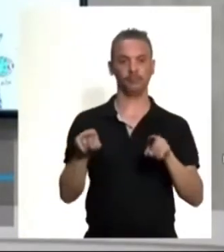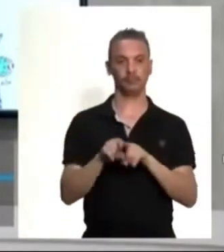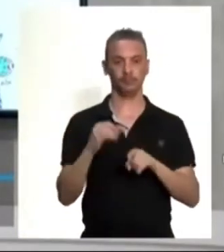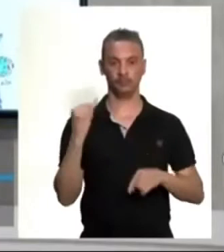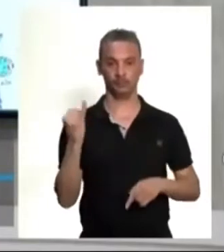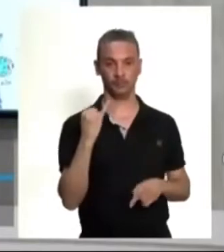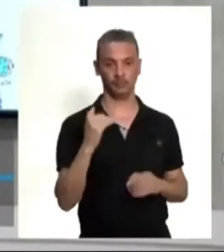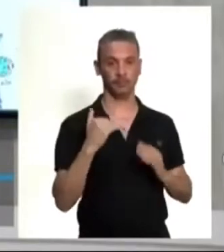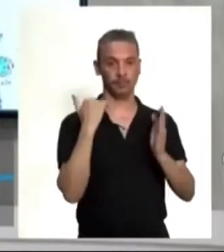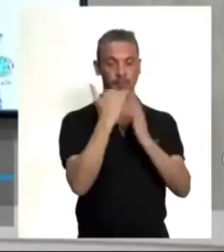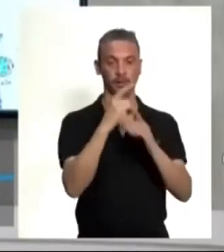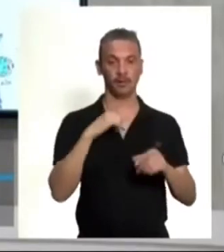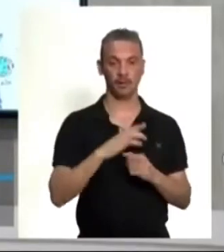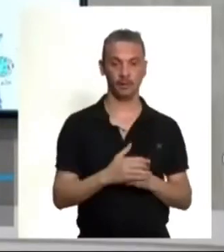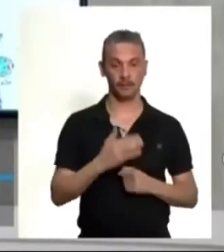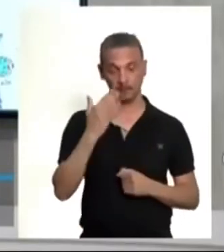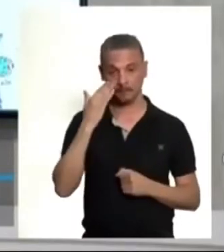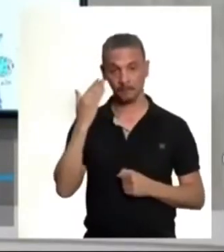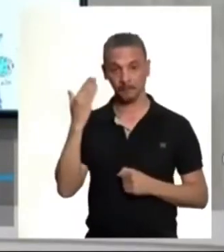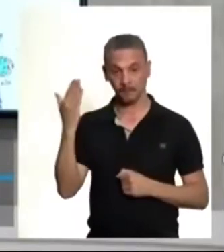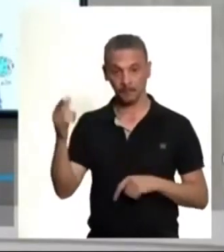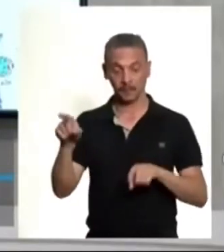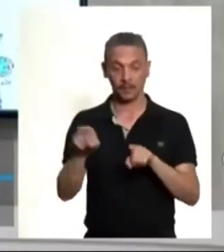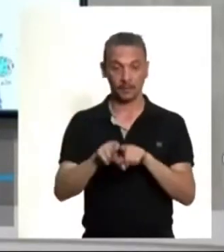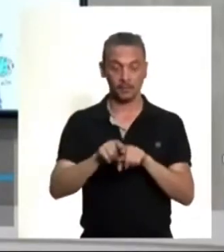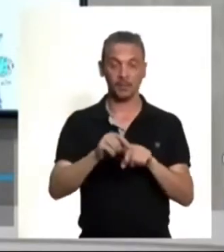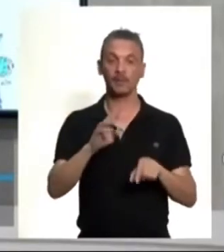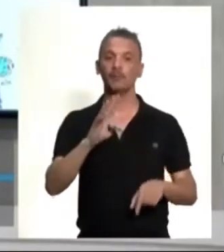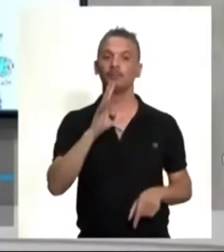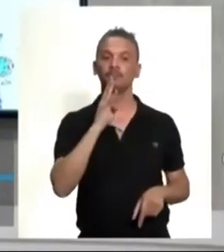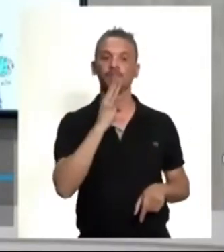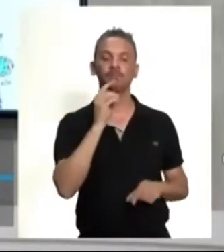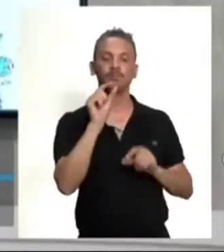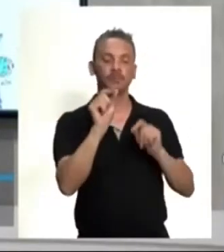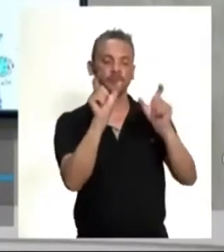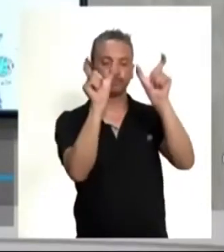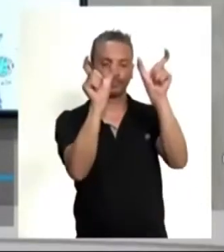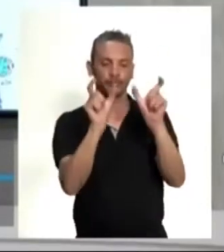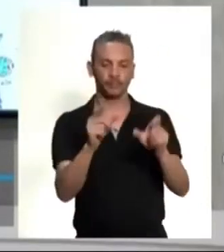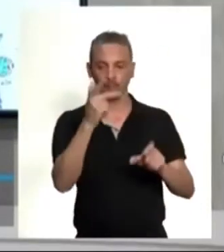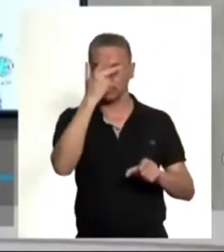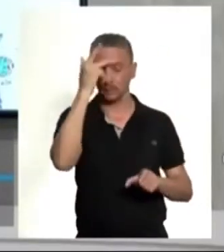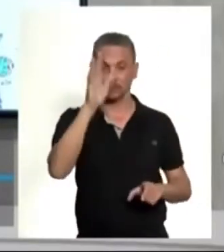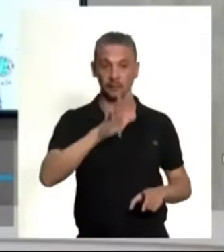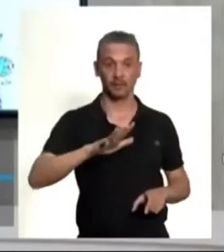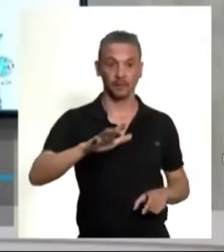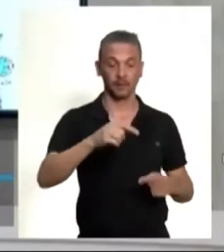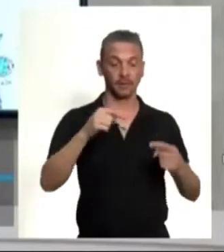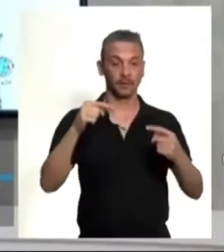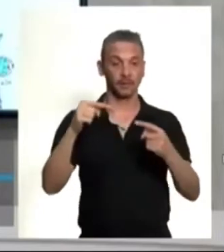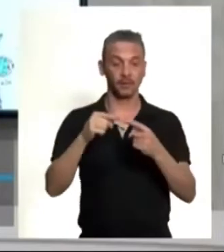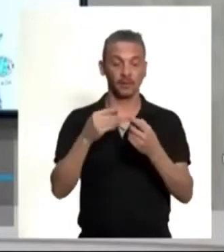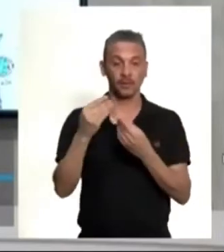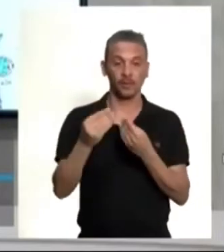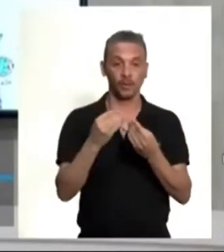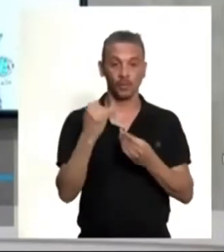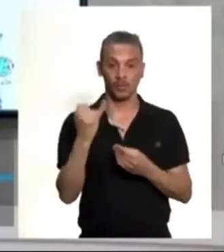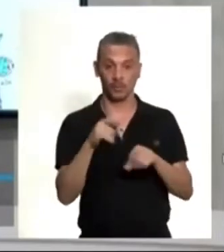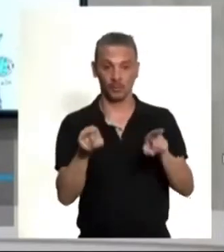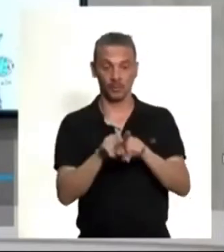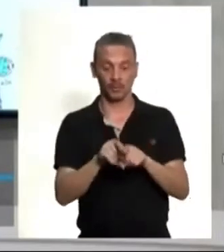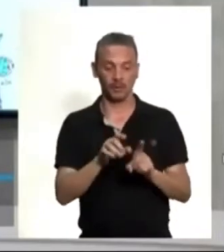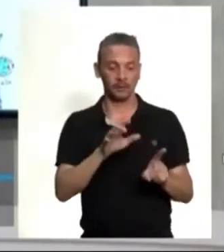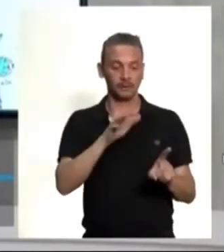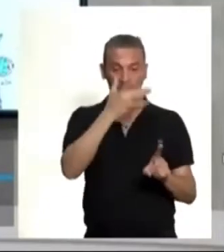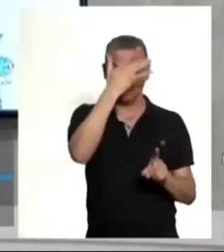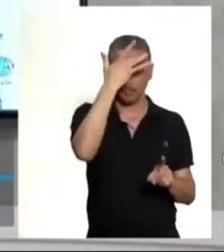relevância maior. Então, a hierarquia urbana é quando a gente consegue classificar e estabelecer o grau de relevância, de